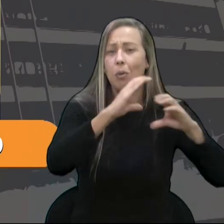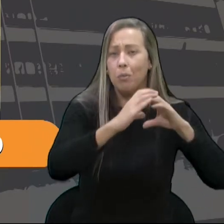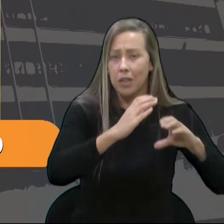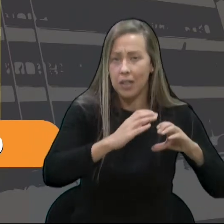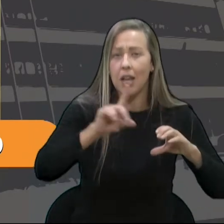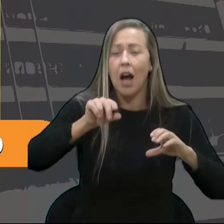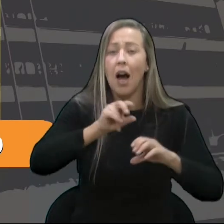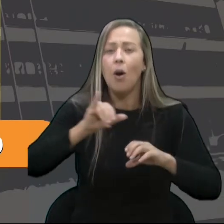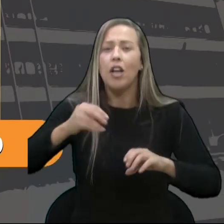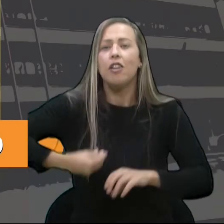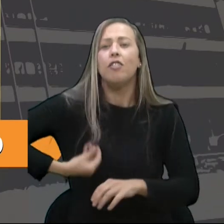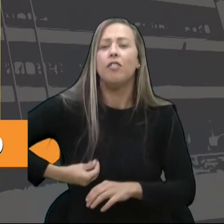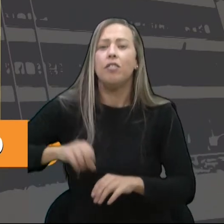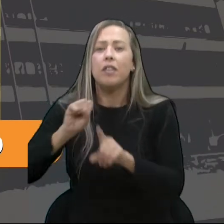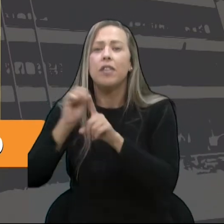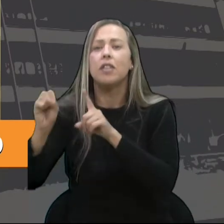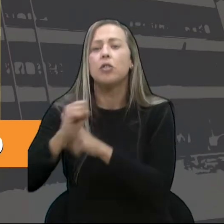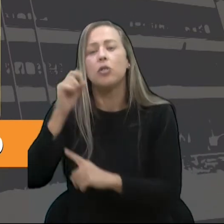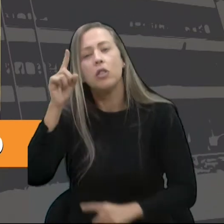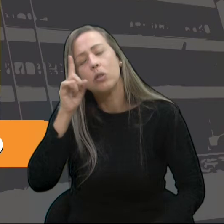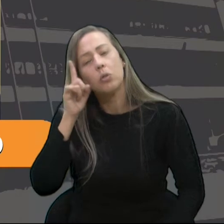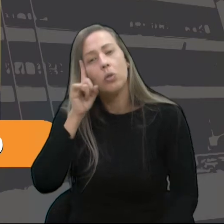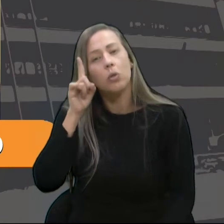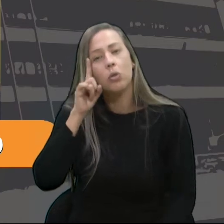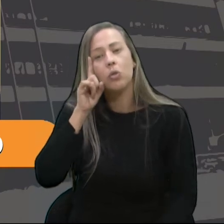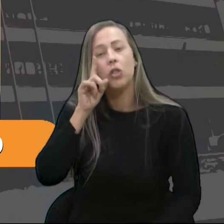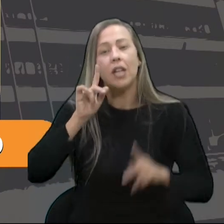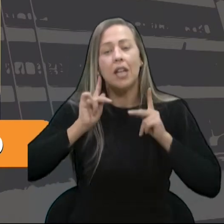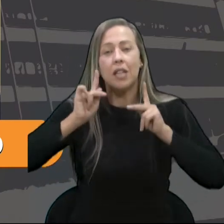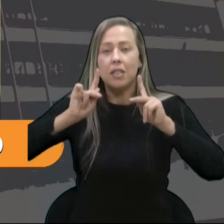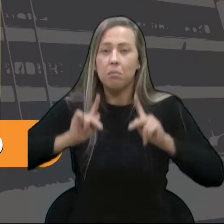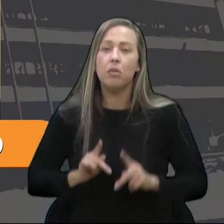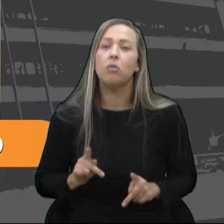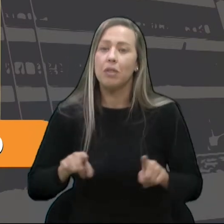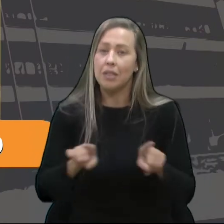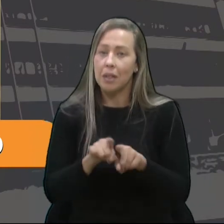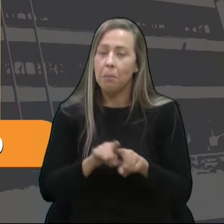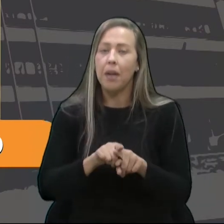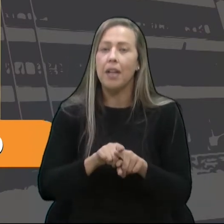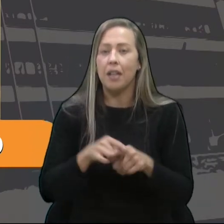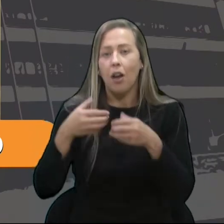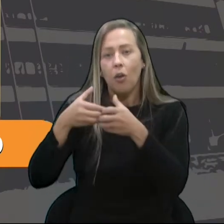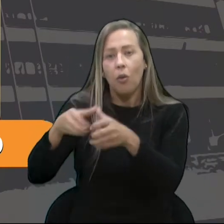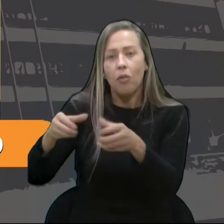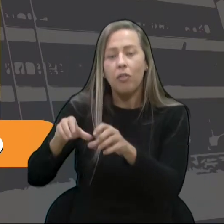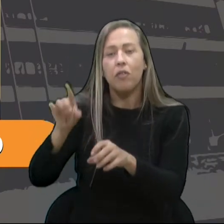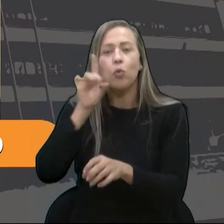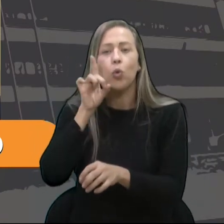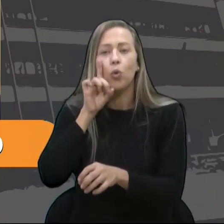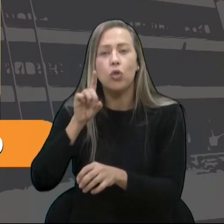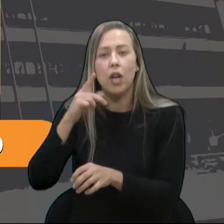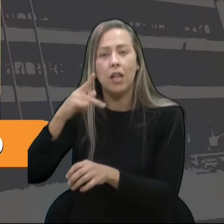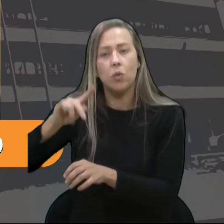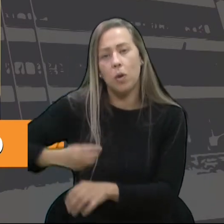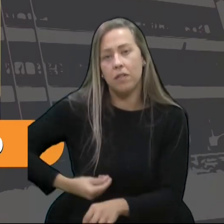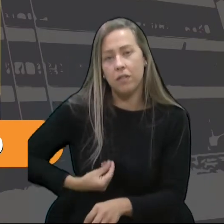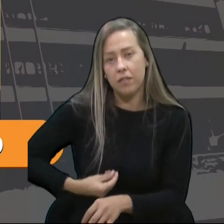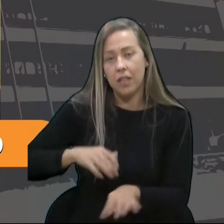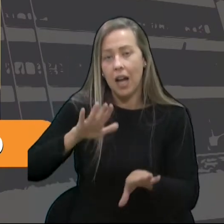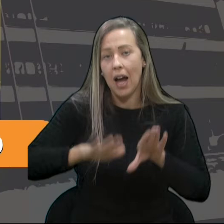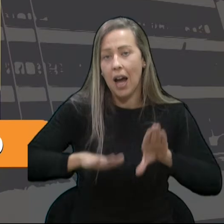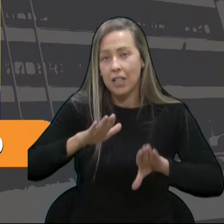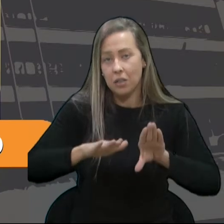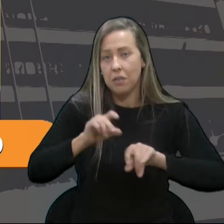ao que vive a sociedade no seu dia a dia, o que vivem as pessoas no seu cotidiano. E muitas vezes